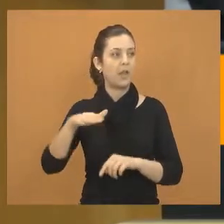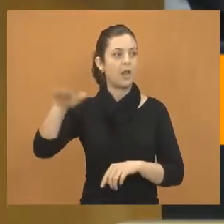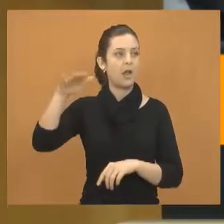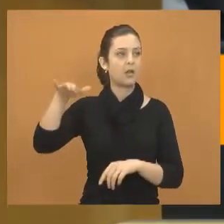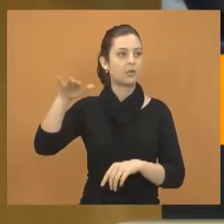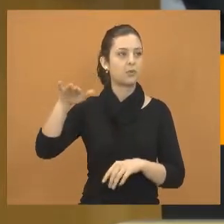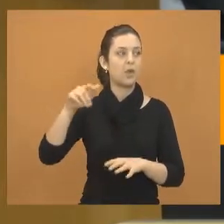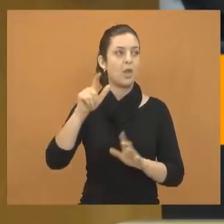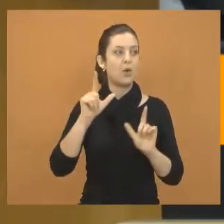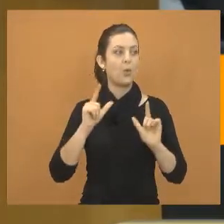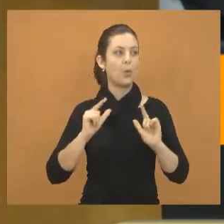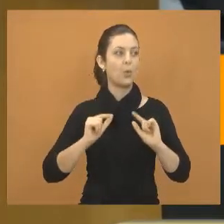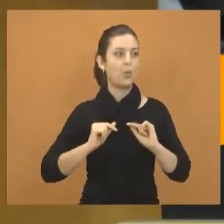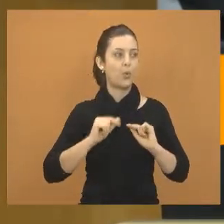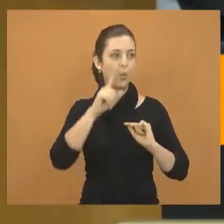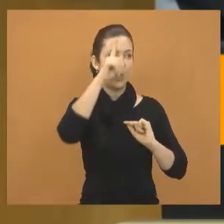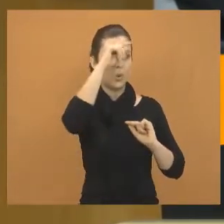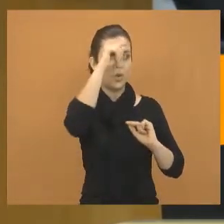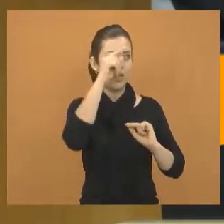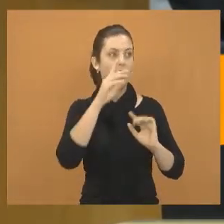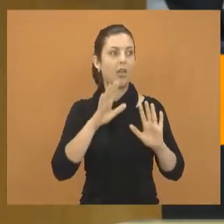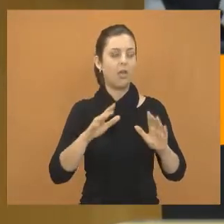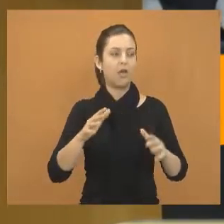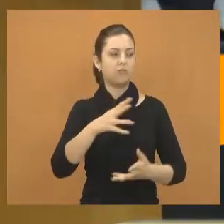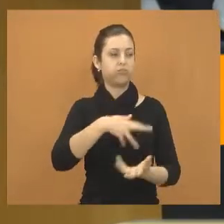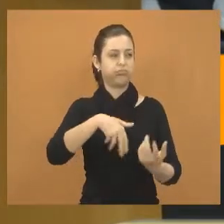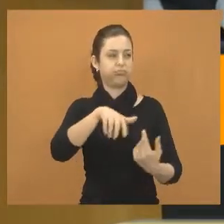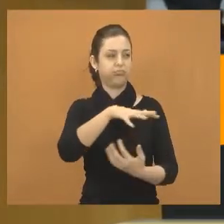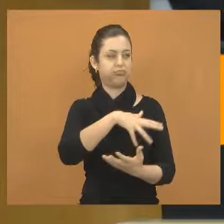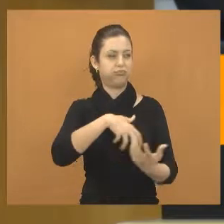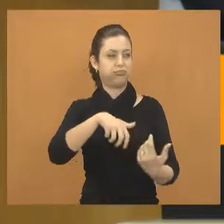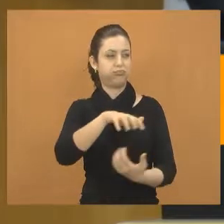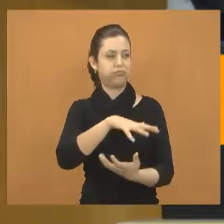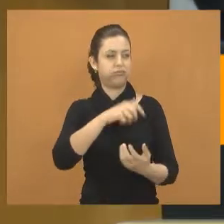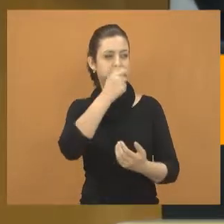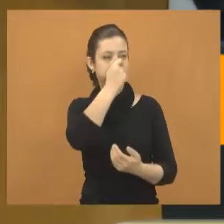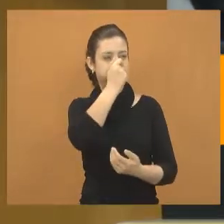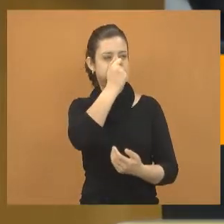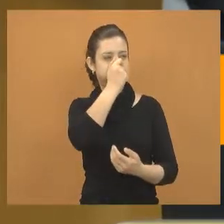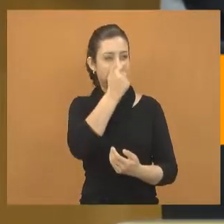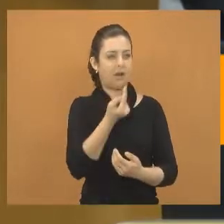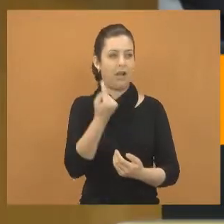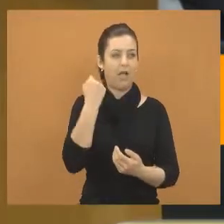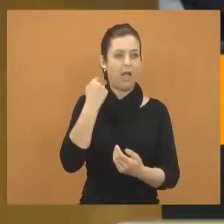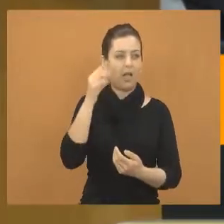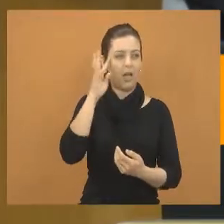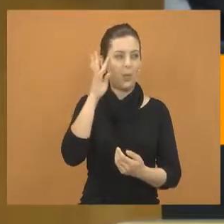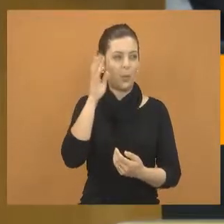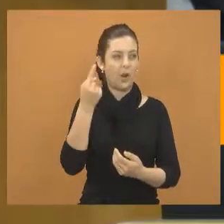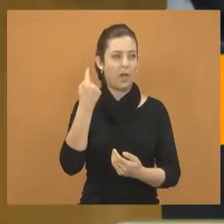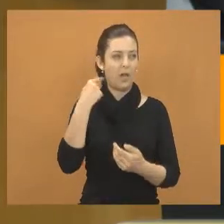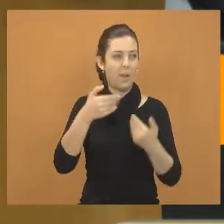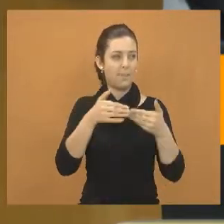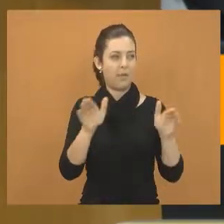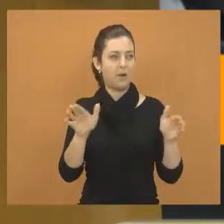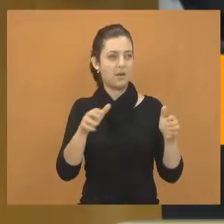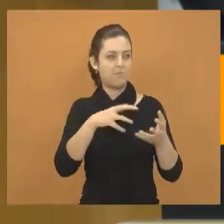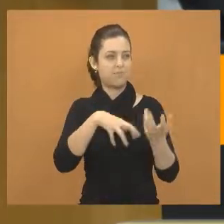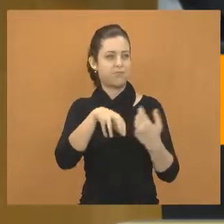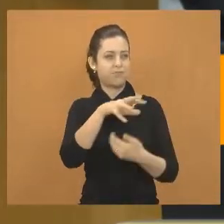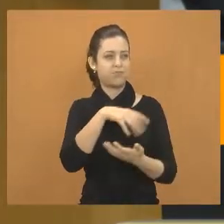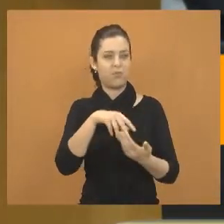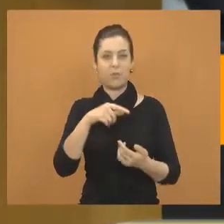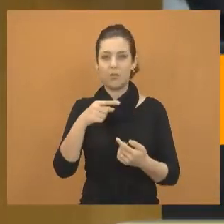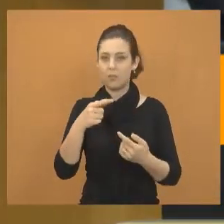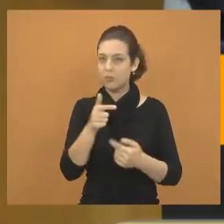e vai desafogar a Santa Casa. Então, aquele furdúncio que você via lá na porta da Santa Casa, nós não vamos ter